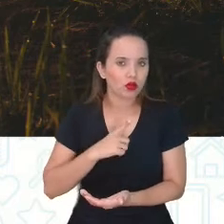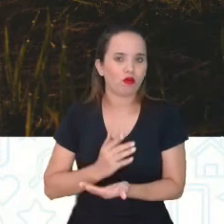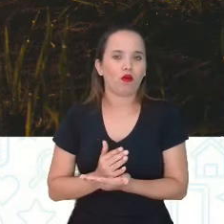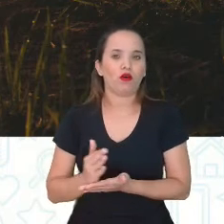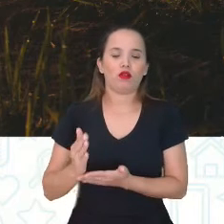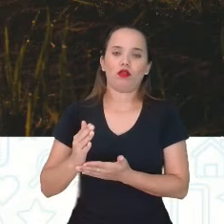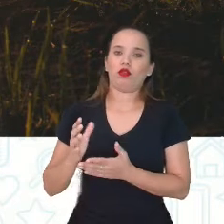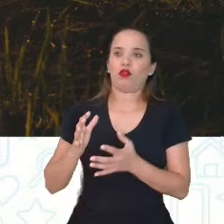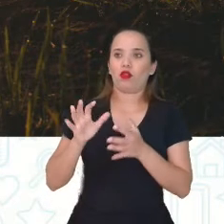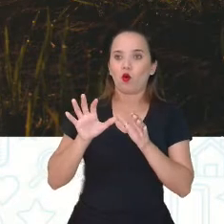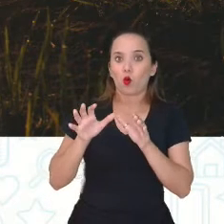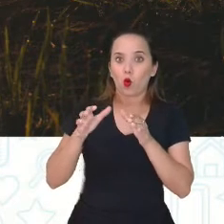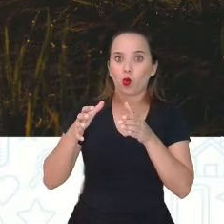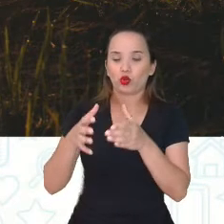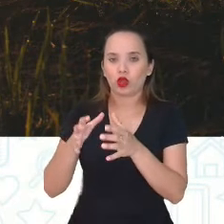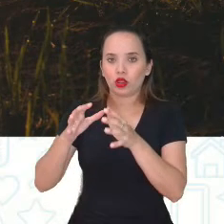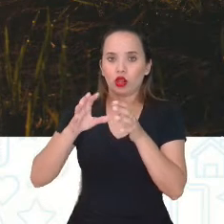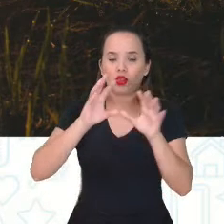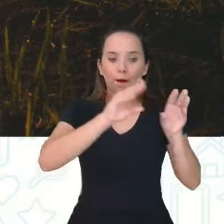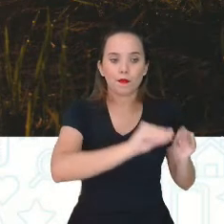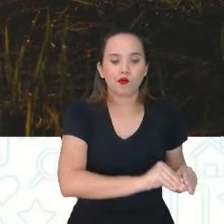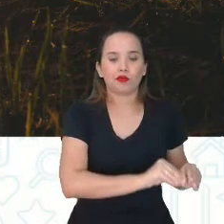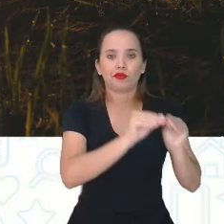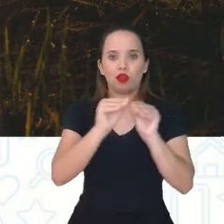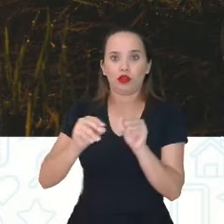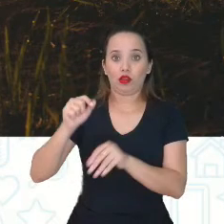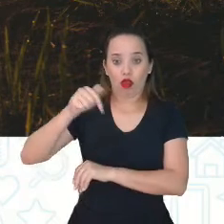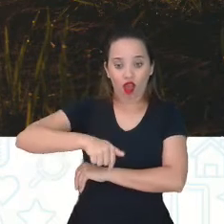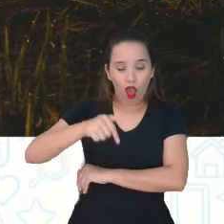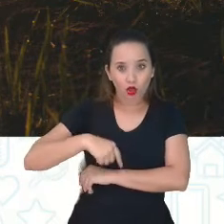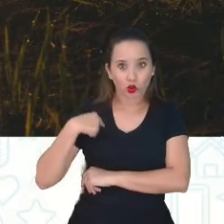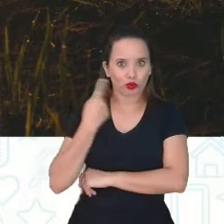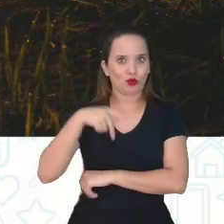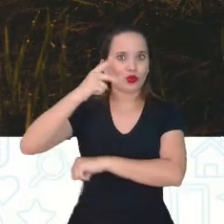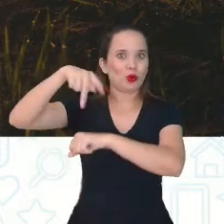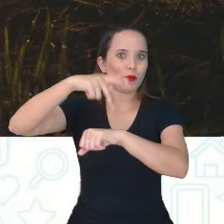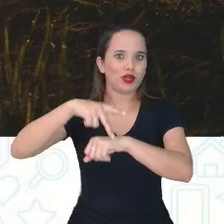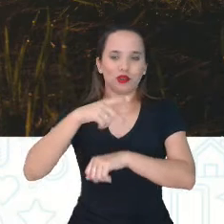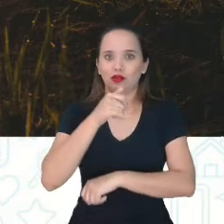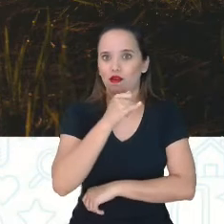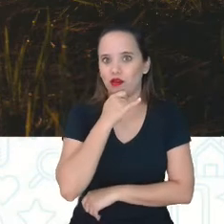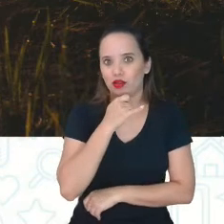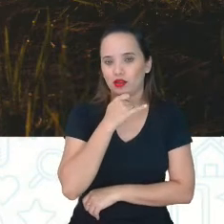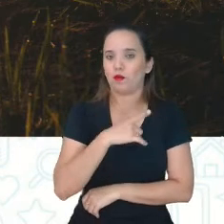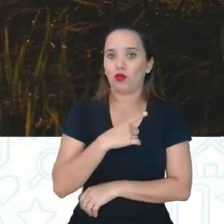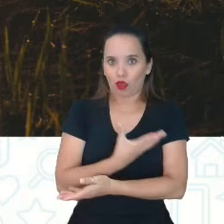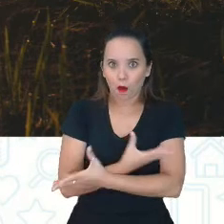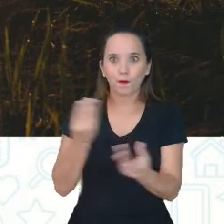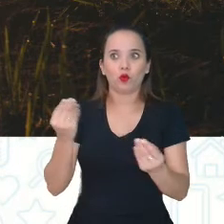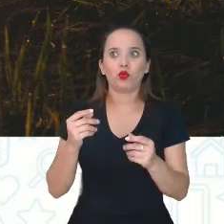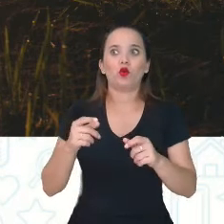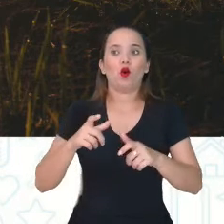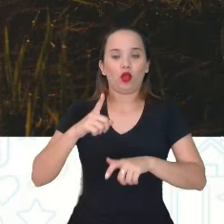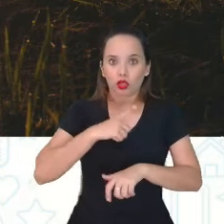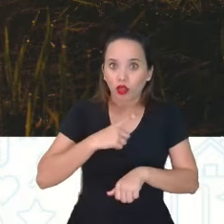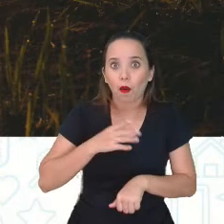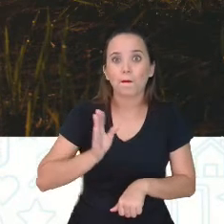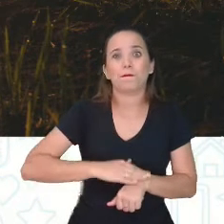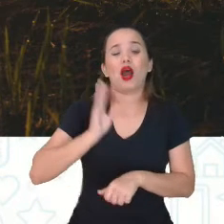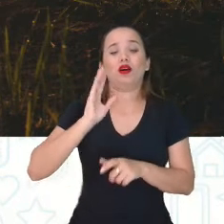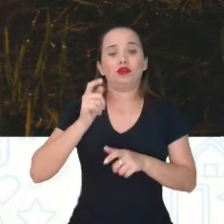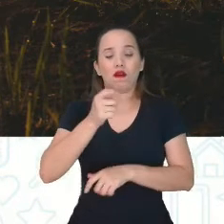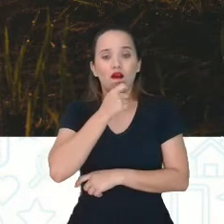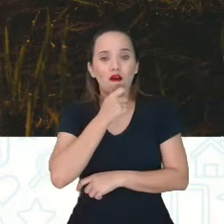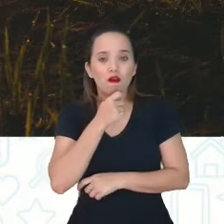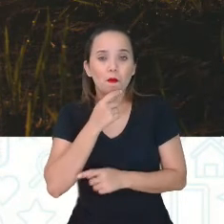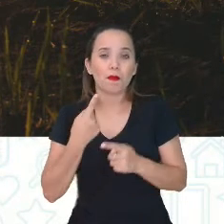concentração fundiária, ainda, se já é grande aqui no nosso país, por exemplo, aumentou ainda mais, né, porque aí só deu espaço